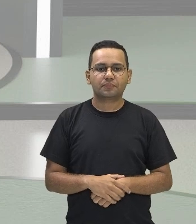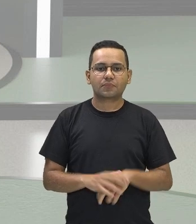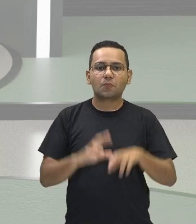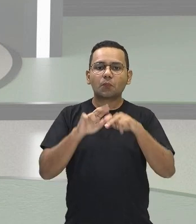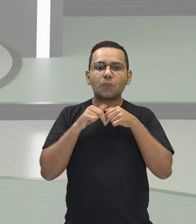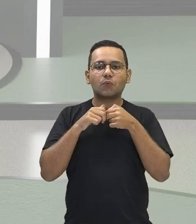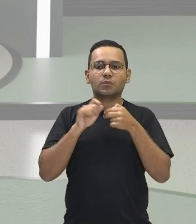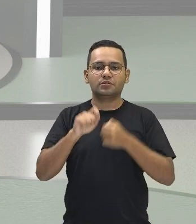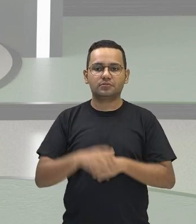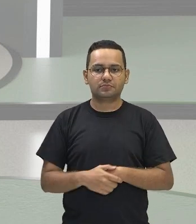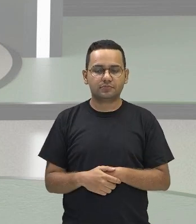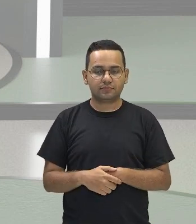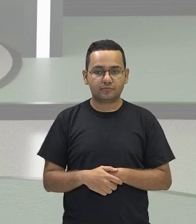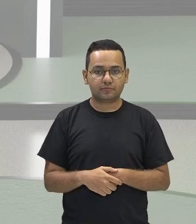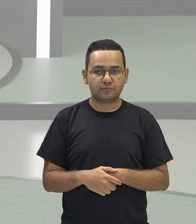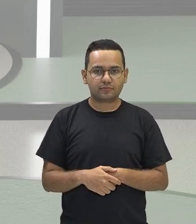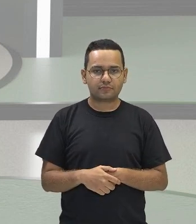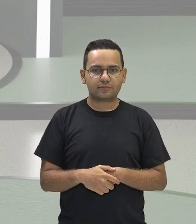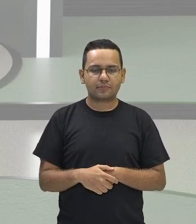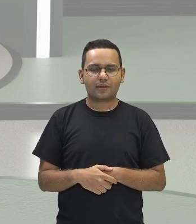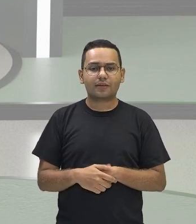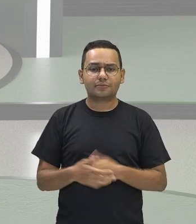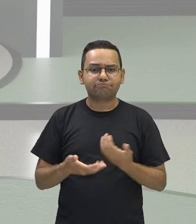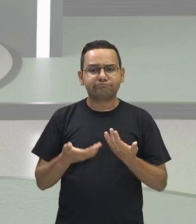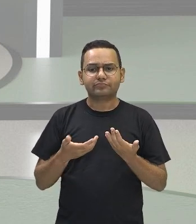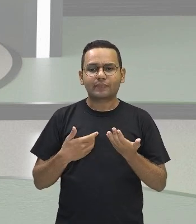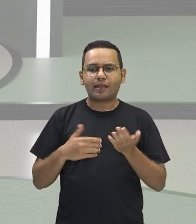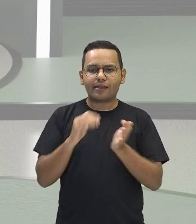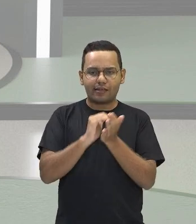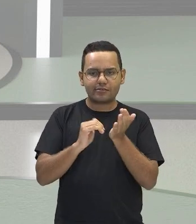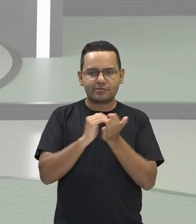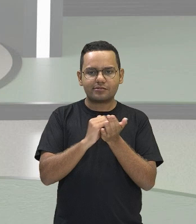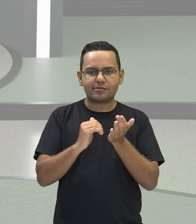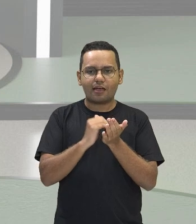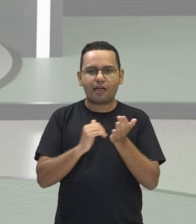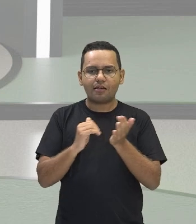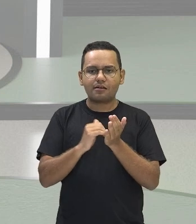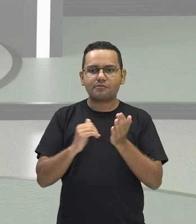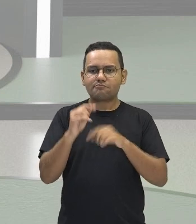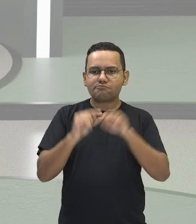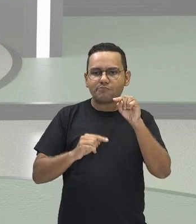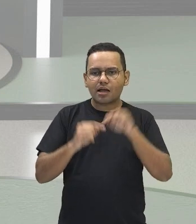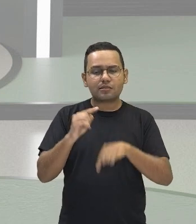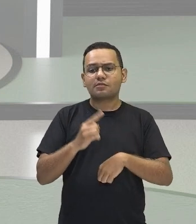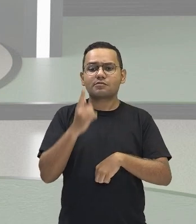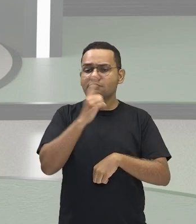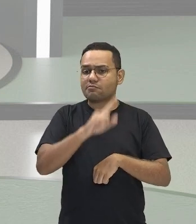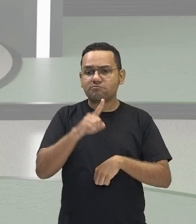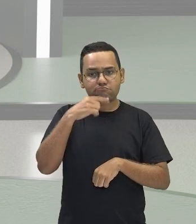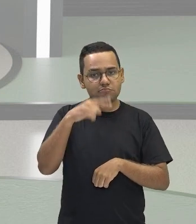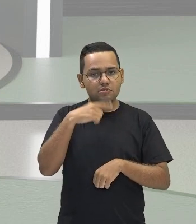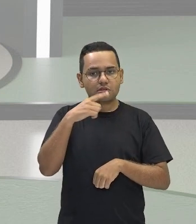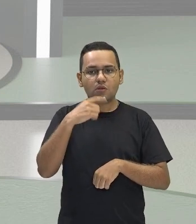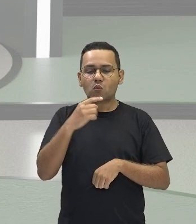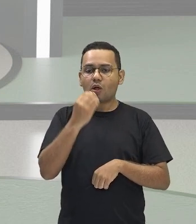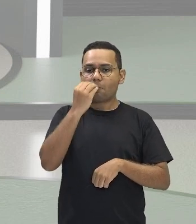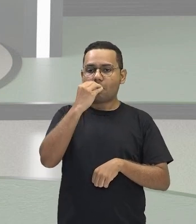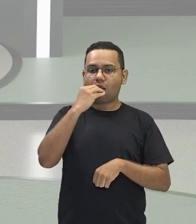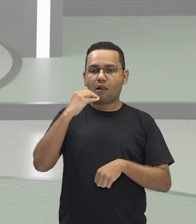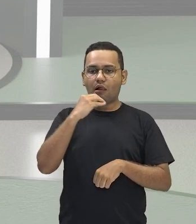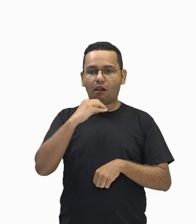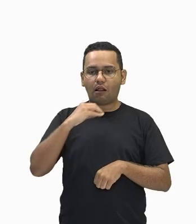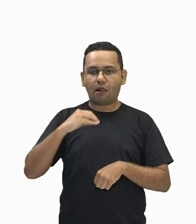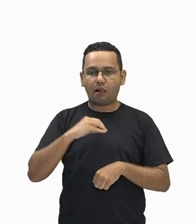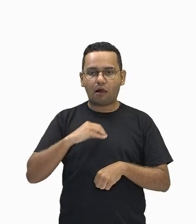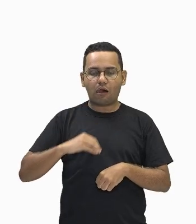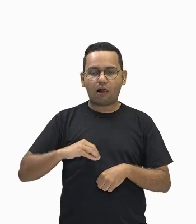por eliminar o material que não foi digerido dentro do processo. Então, vamos ver